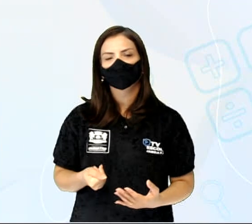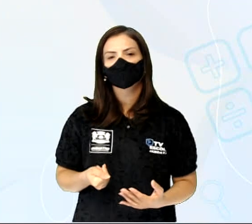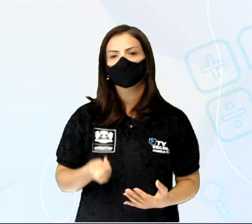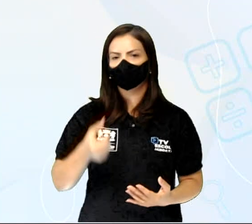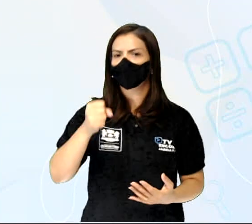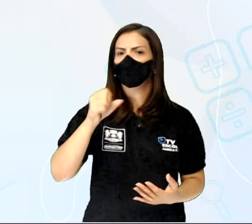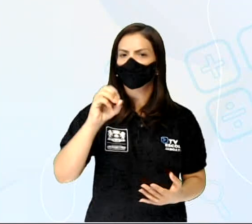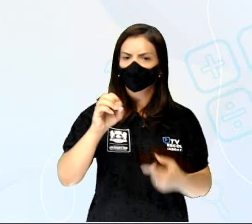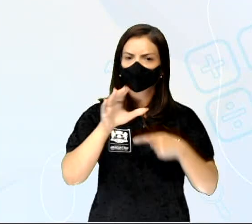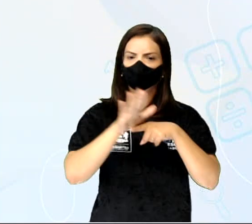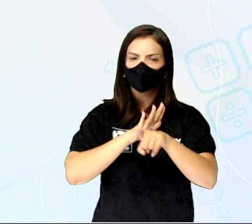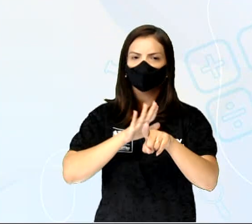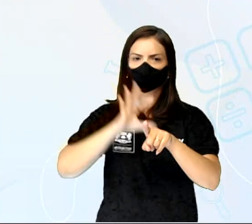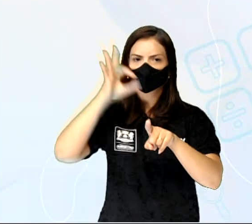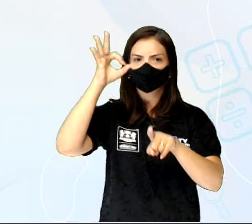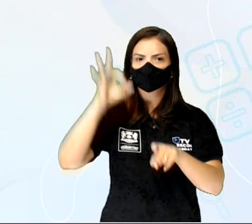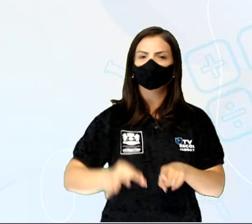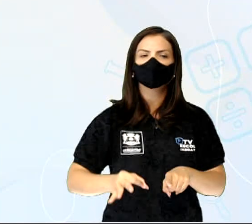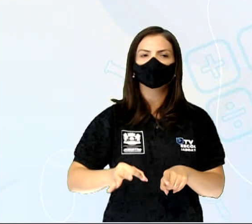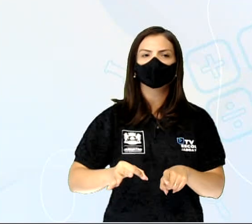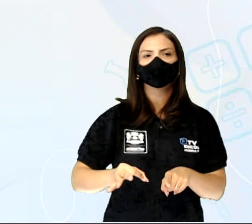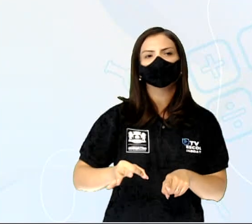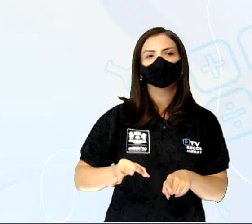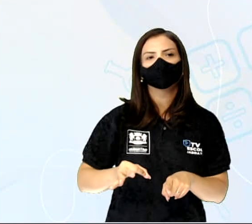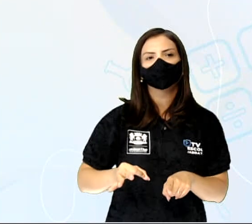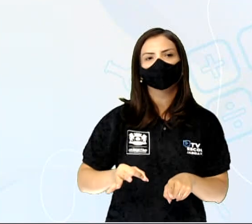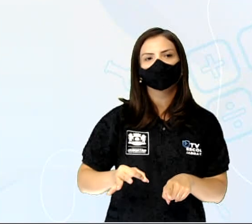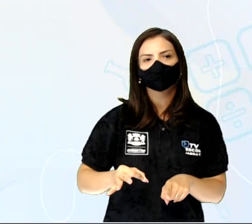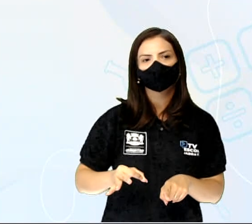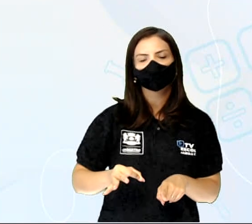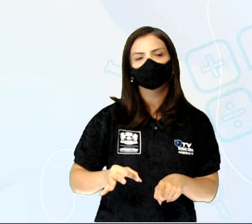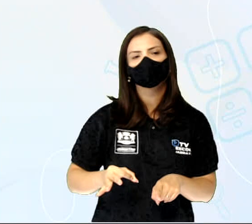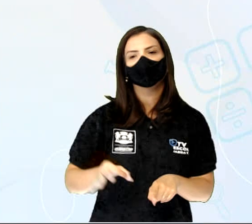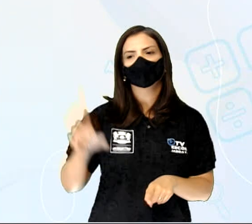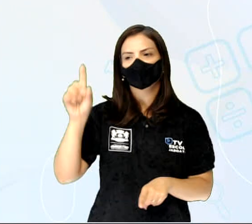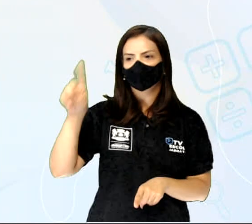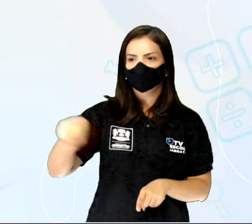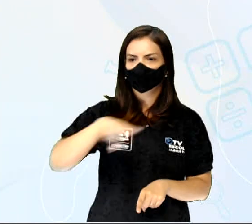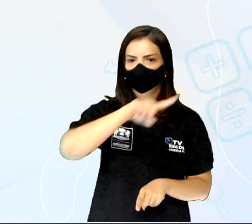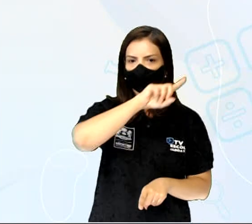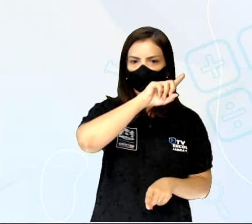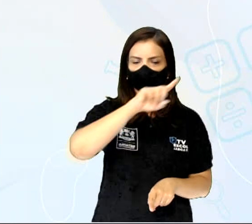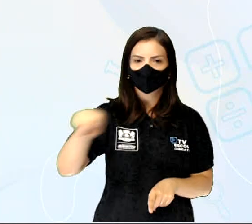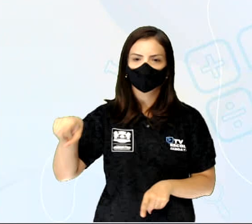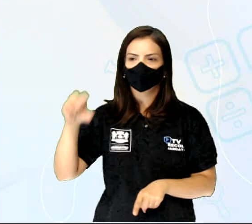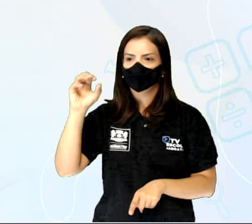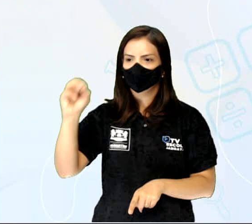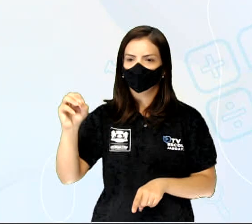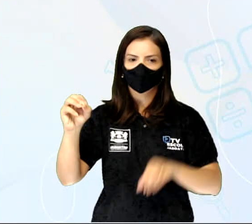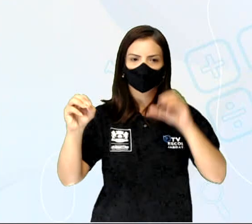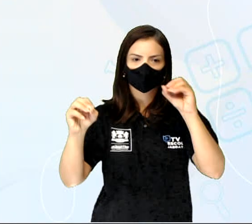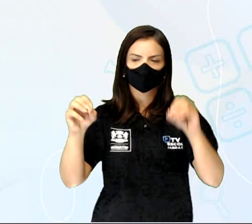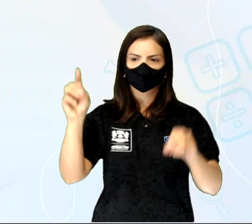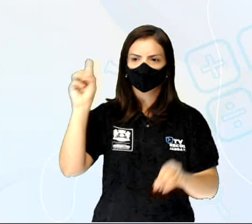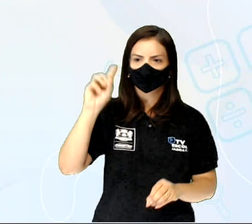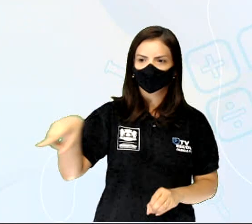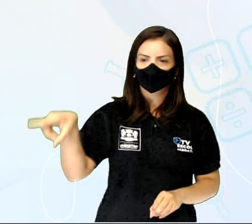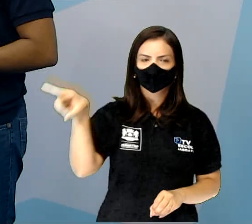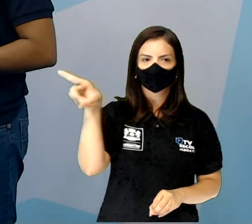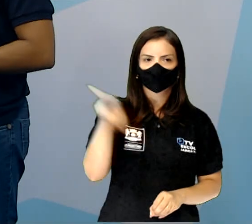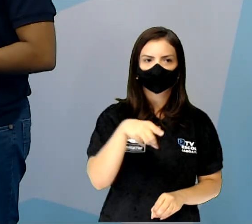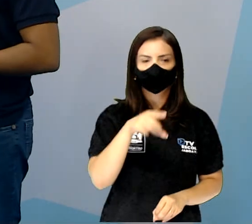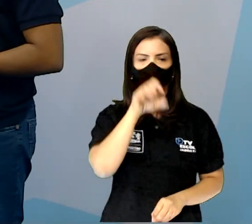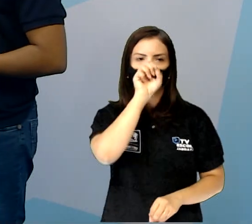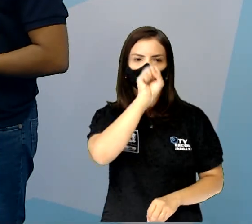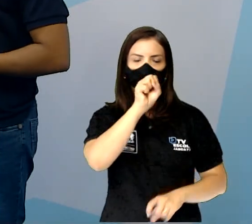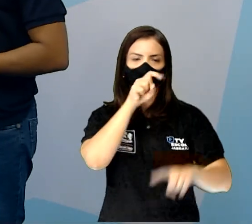questões. Que vai dar o quê? Mesma coisinha, gente. Corta, usa o bizu. 8 vezes 8 vai dar 64. Ok?